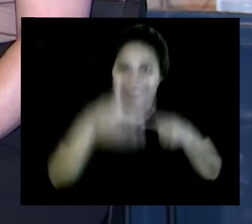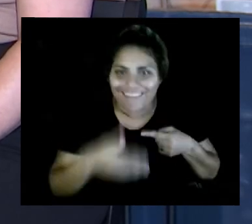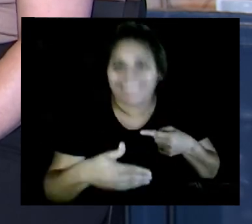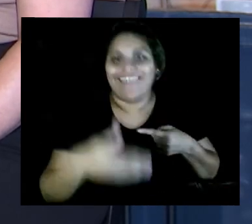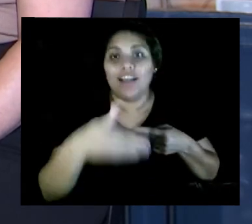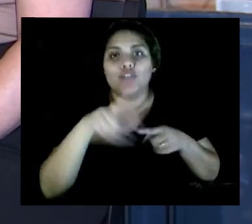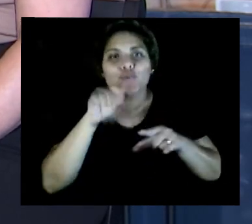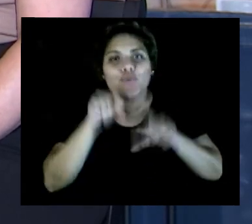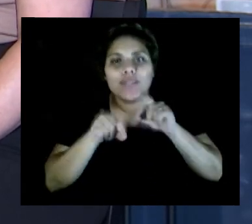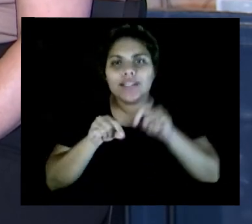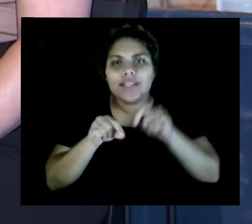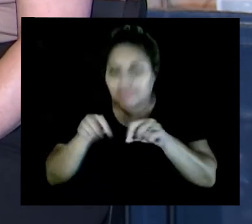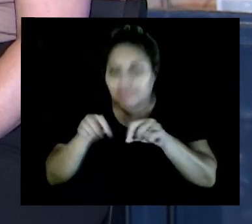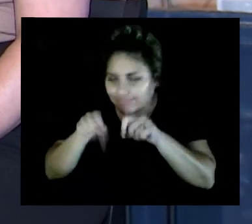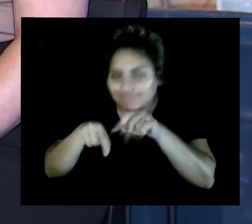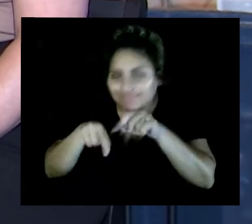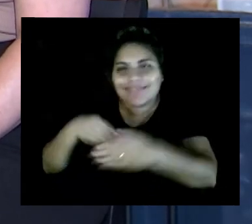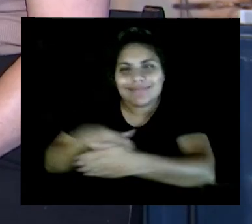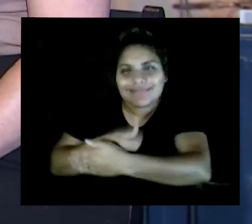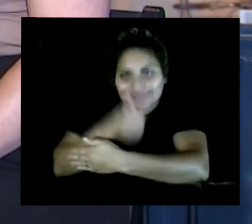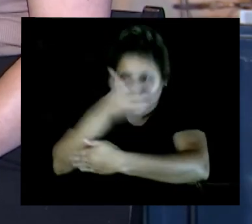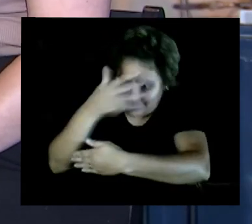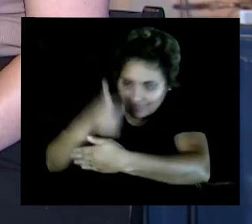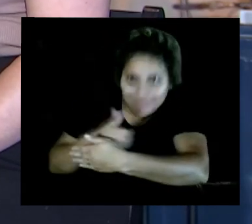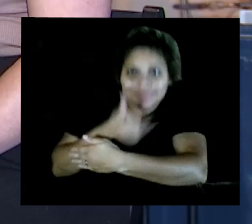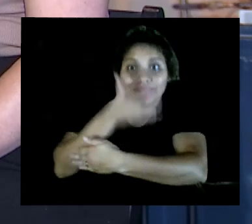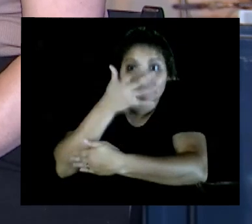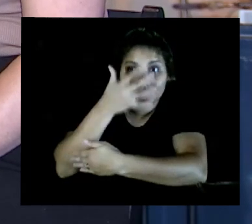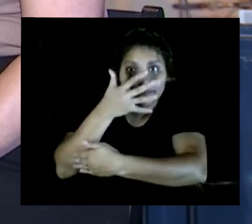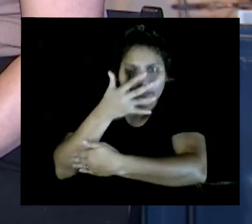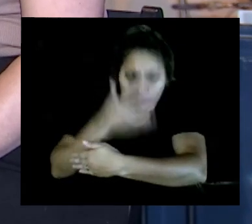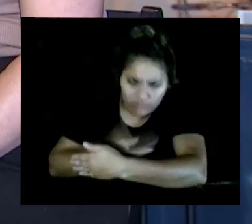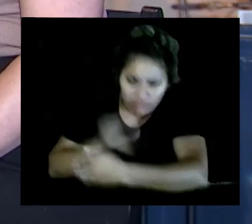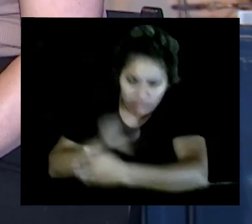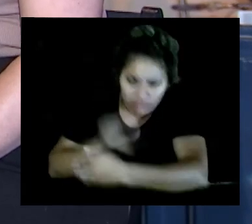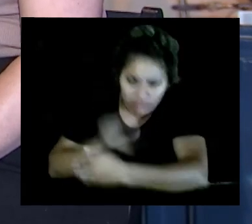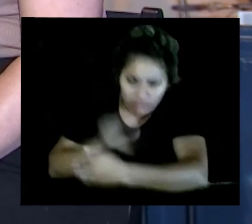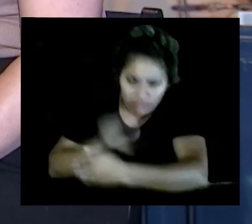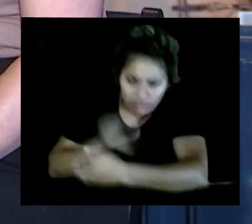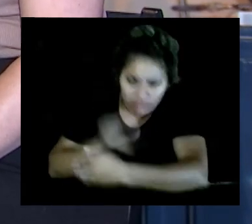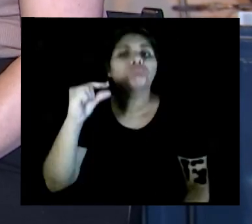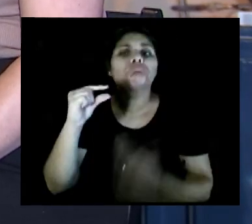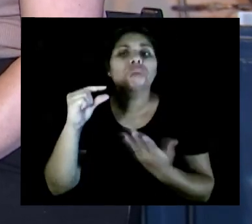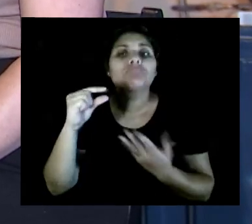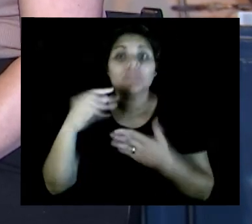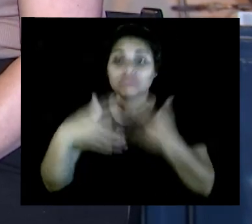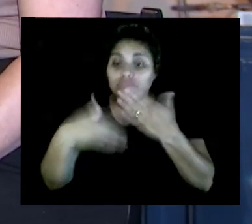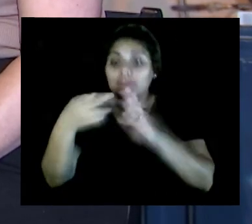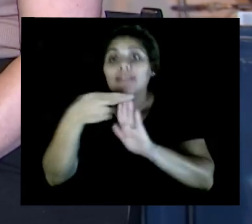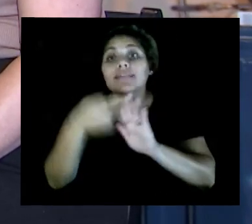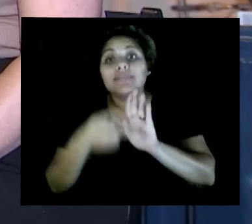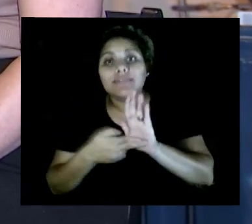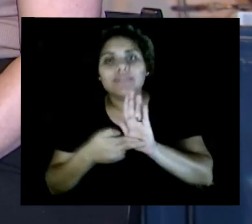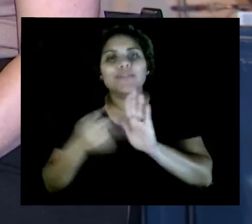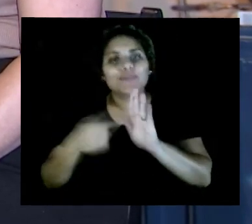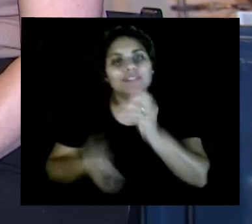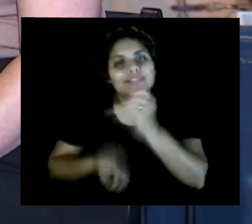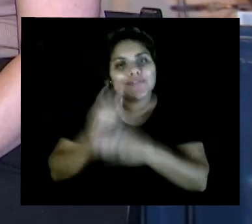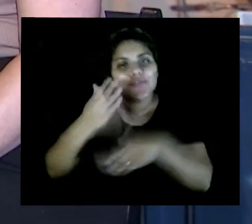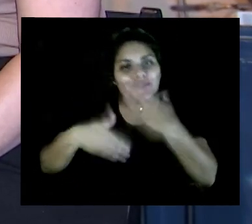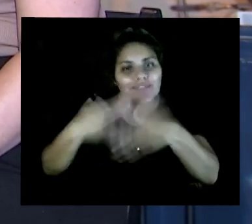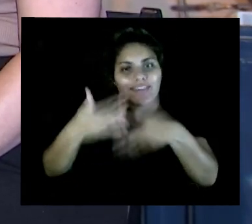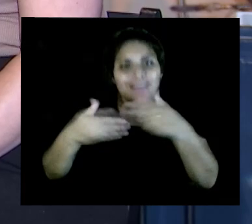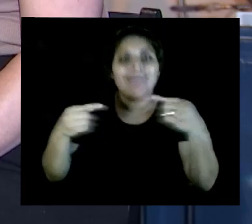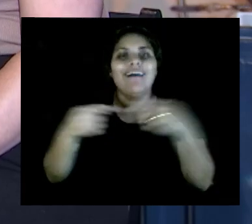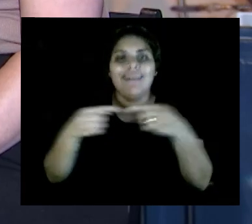gente vai começar a escolher os grãos. Falando um pouco justamente sobre a questão de desenvolvimento de receitas, né? Então a gente